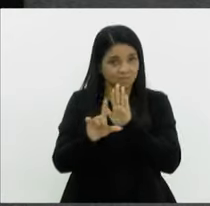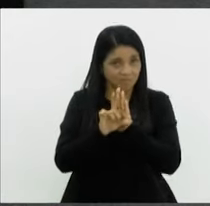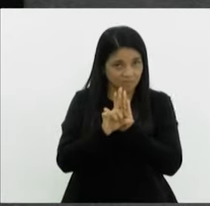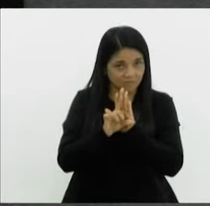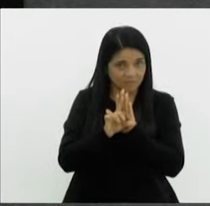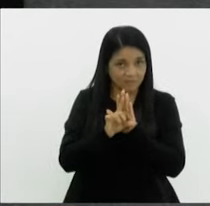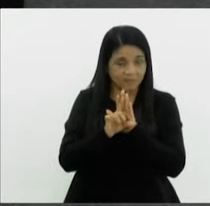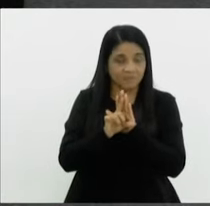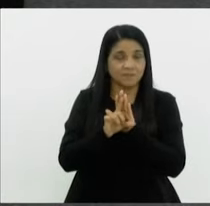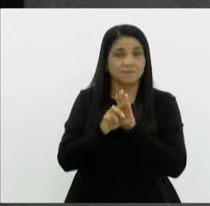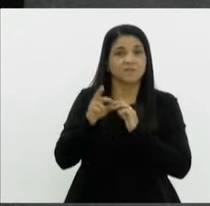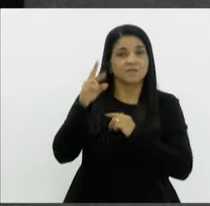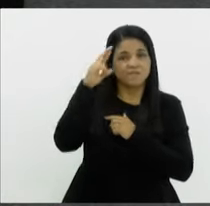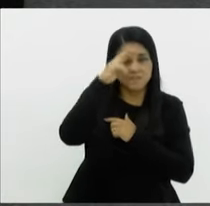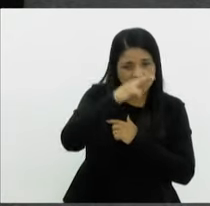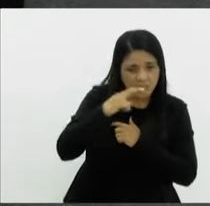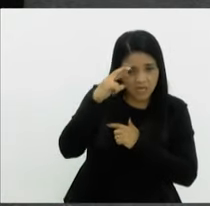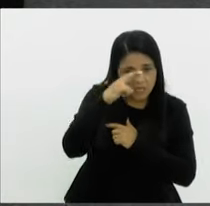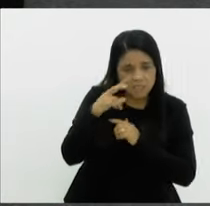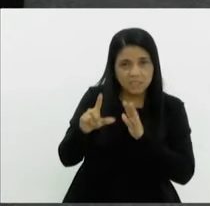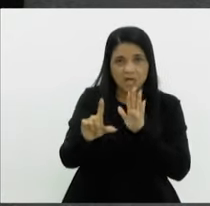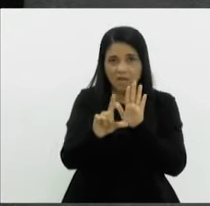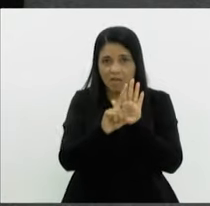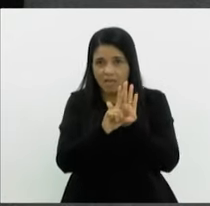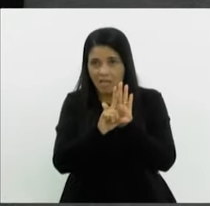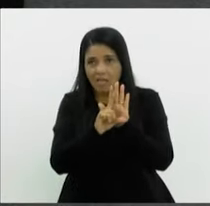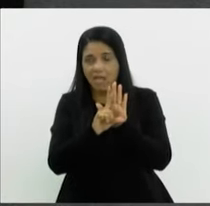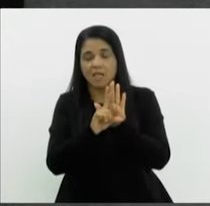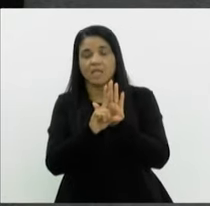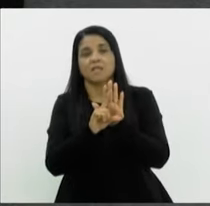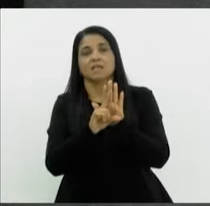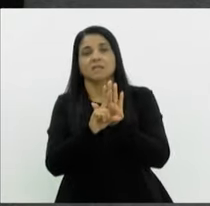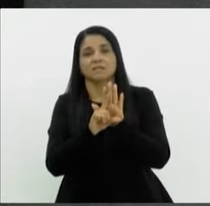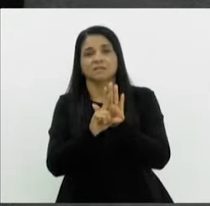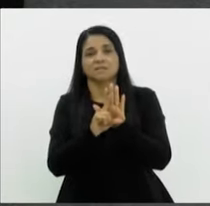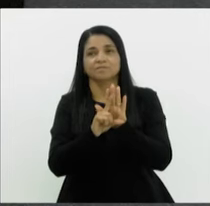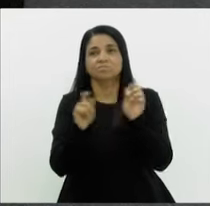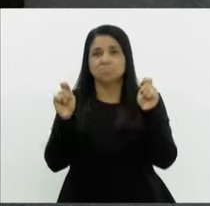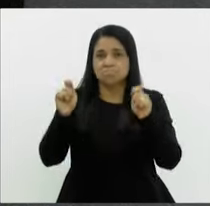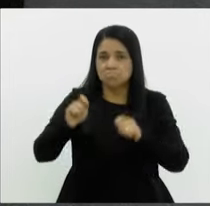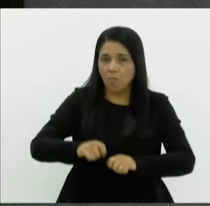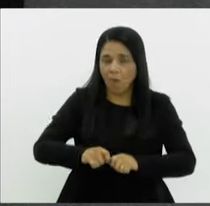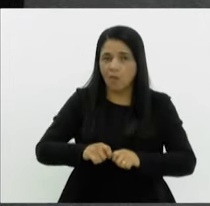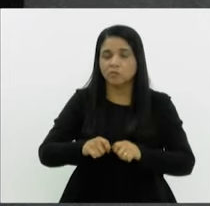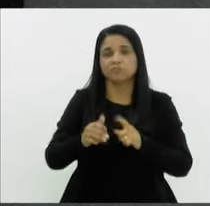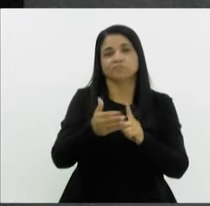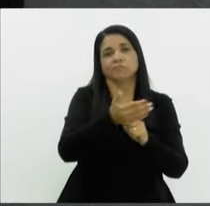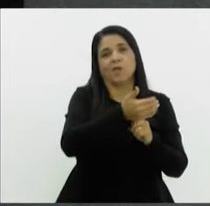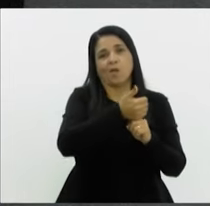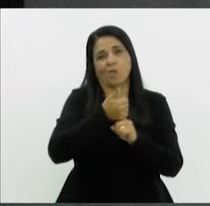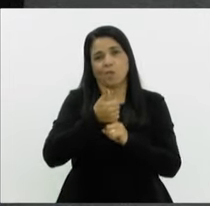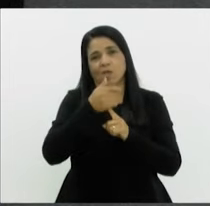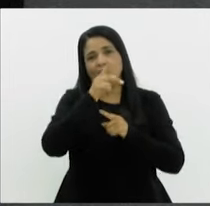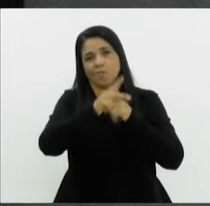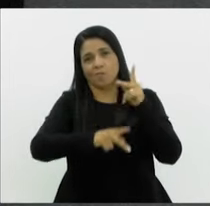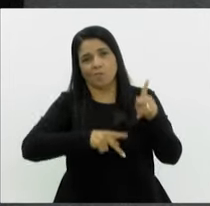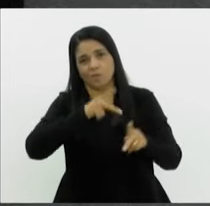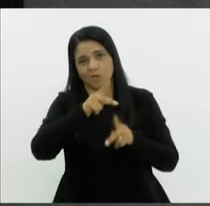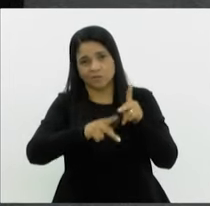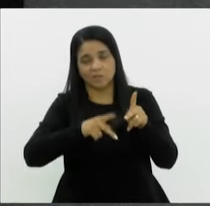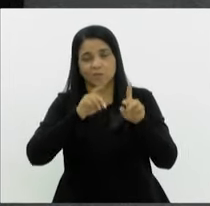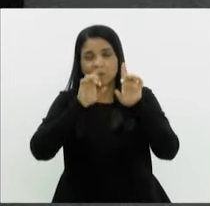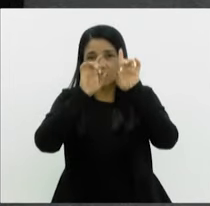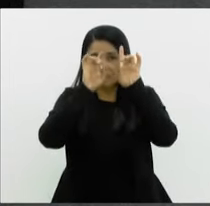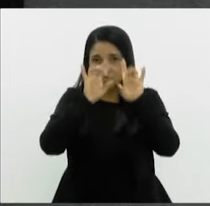que fiscaliza as leis, que produz leis, podem também acolher a nossa população, em especial